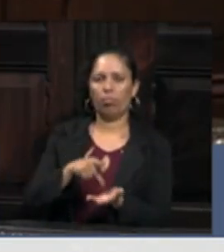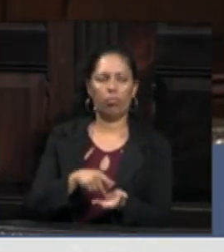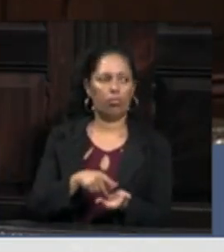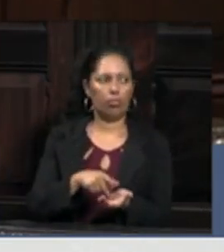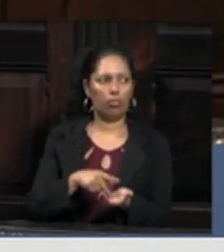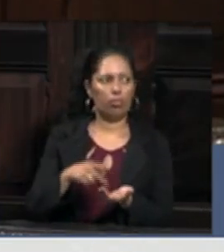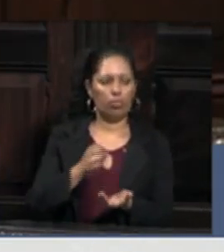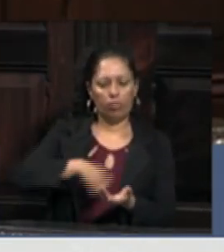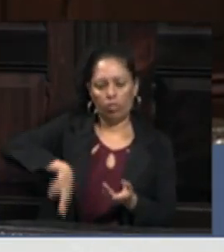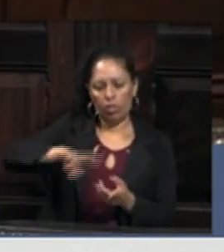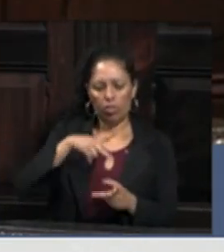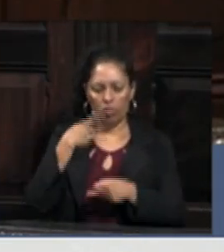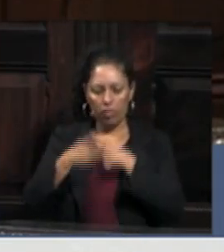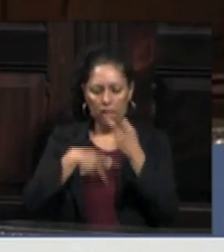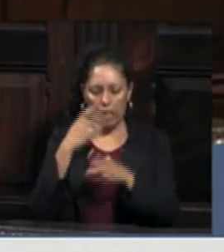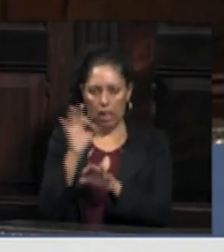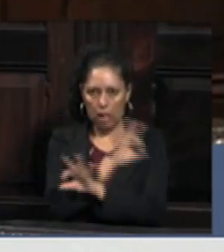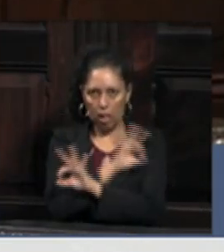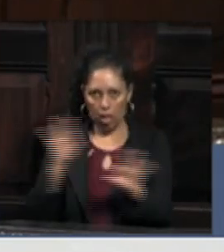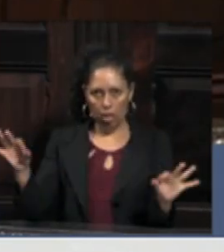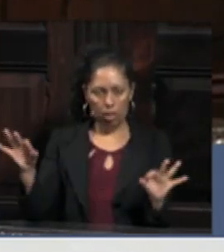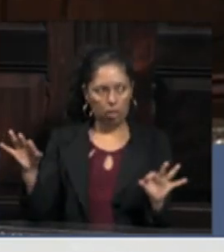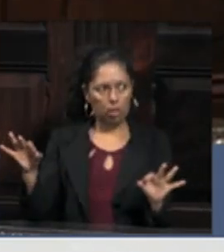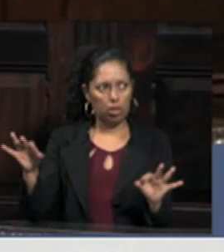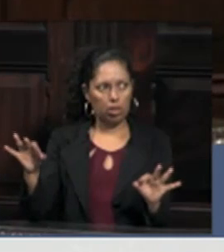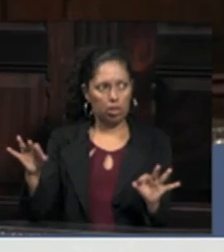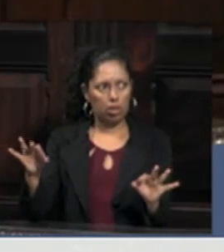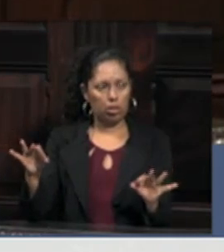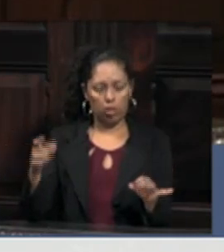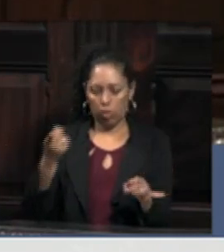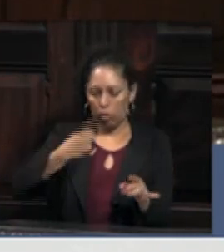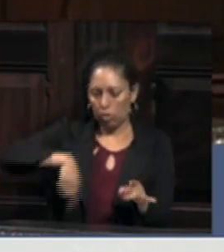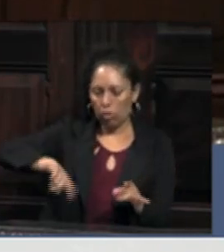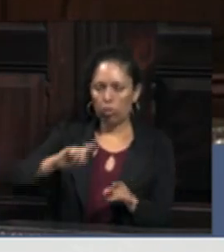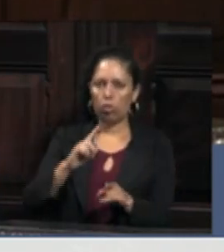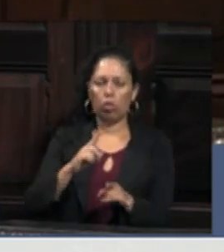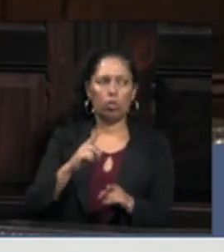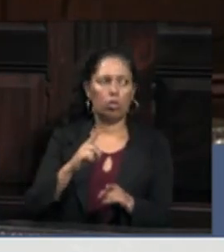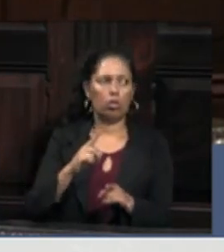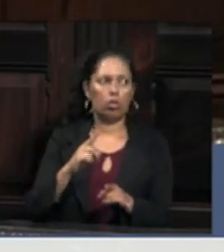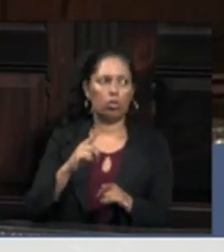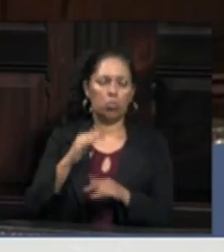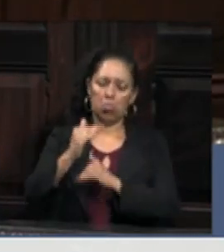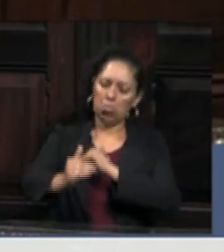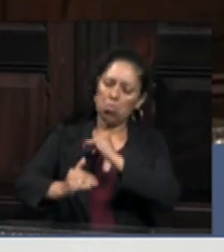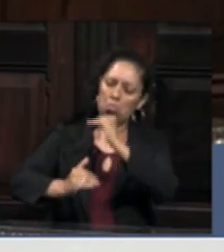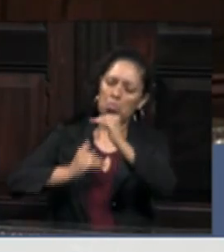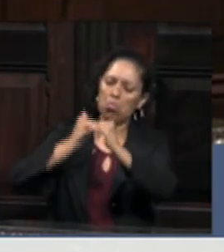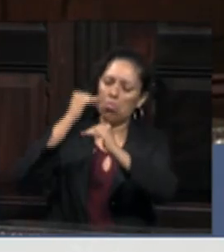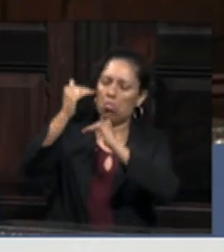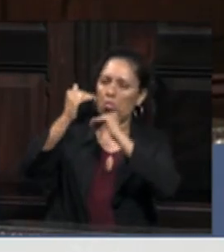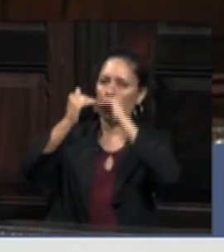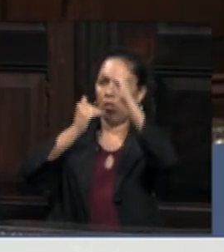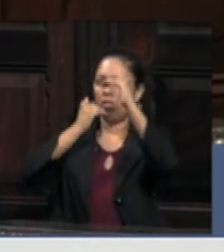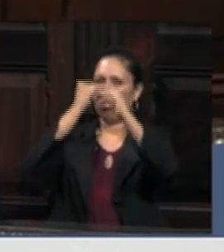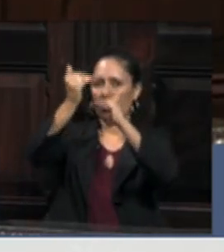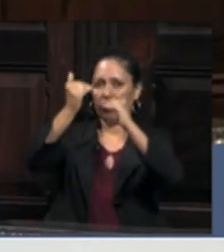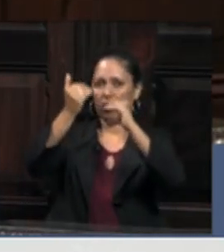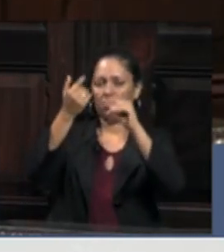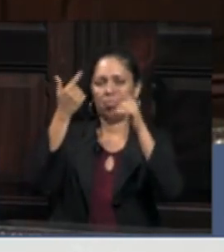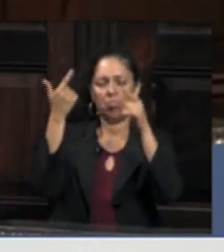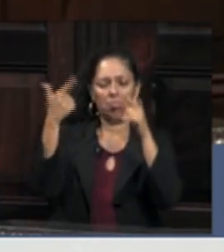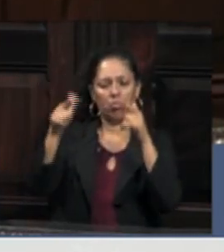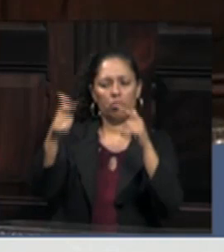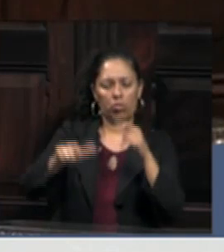Se não se fizer isso, não há porquê se avançar no entendimento sobre